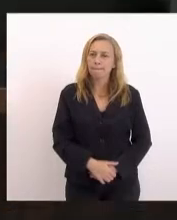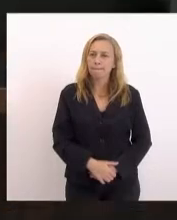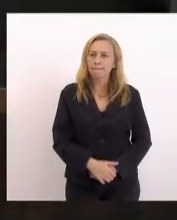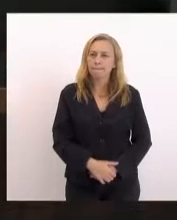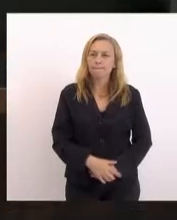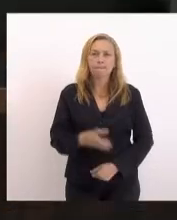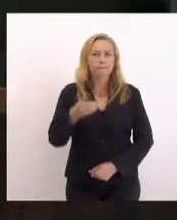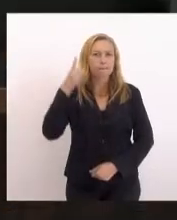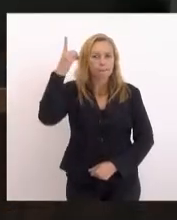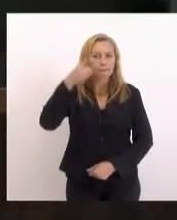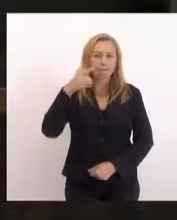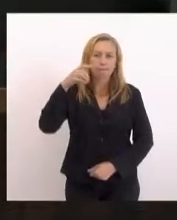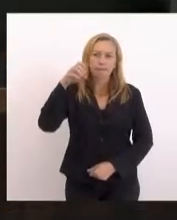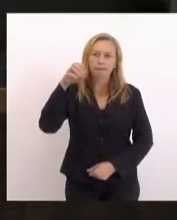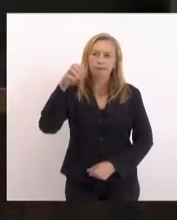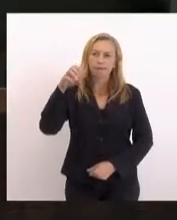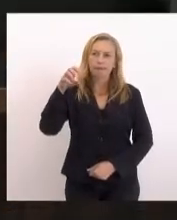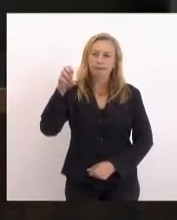Deputado Eurico Júnior.